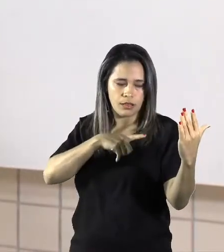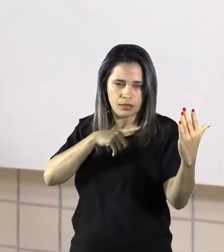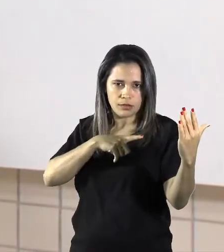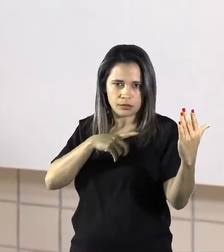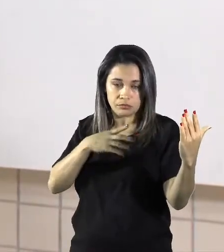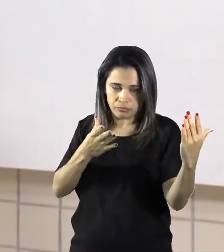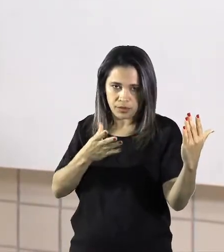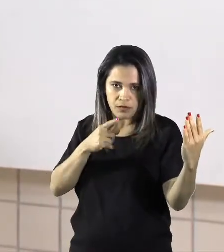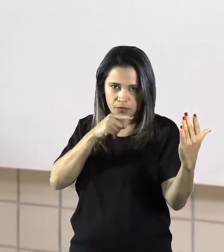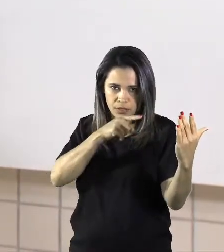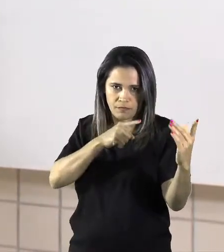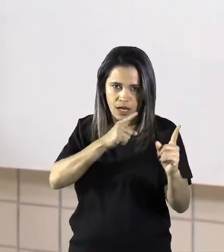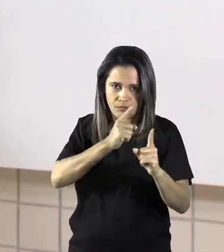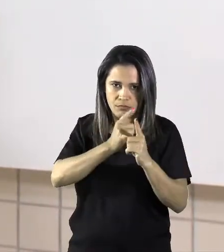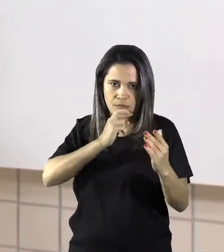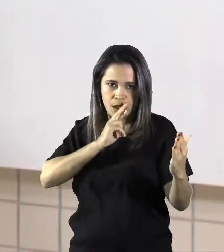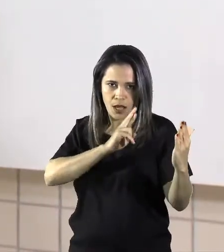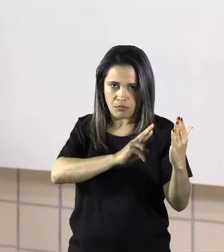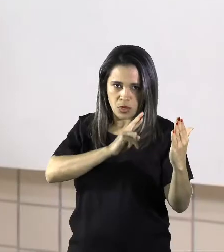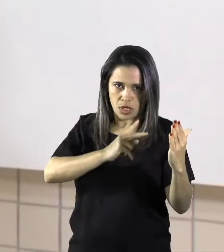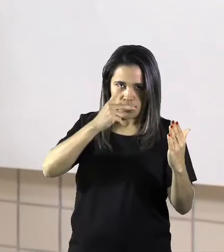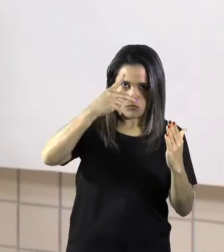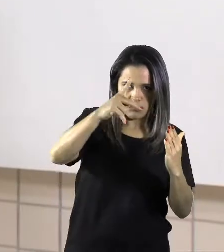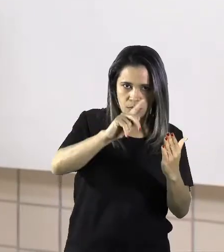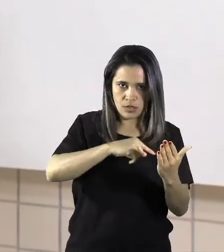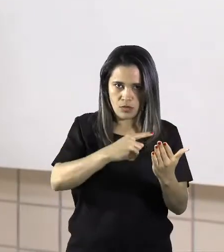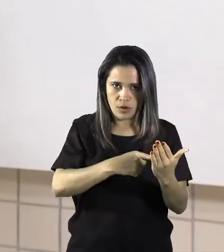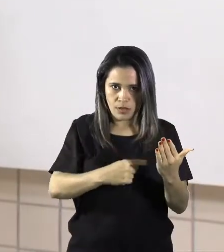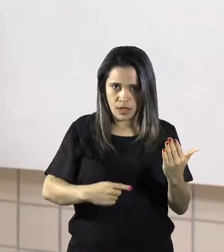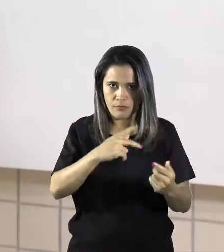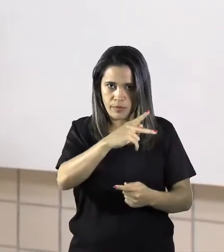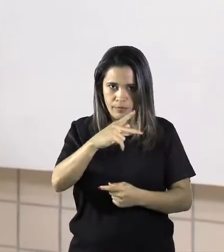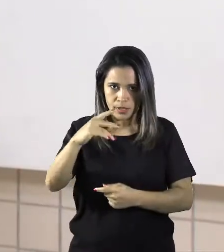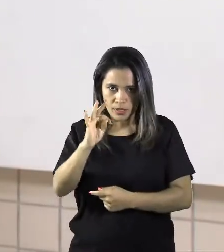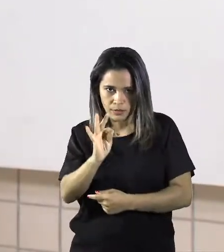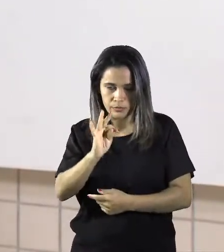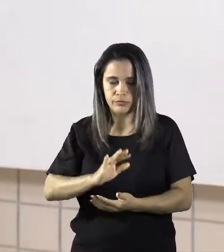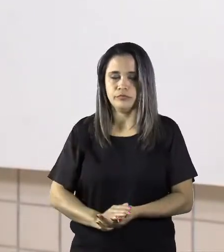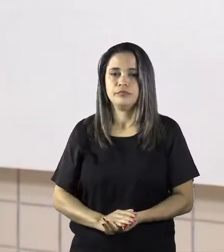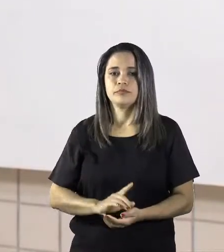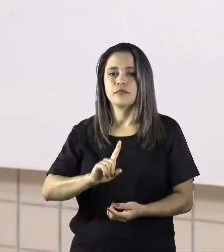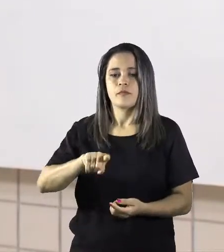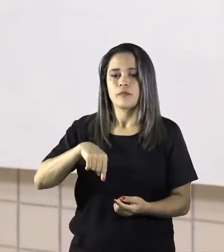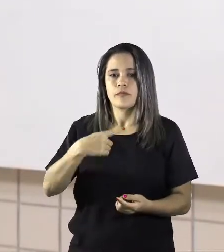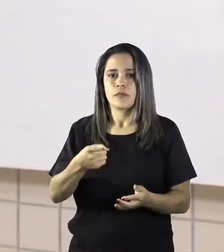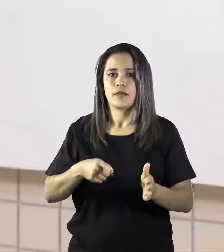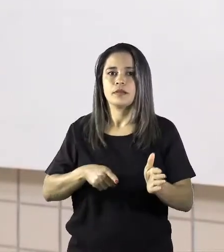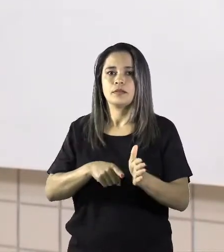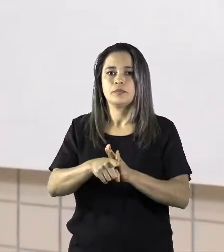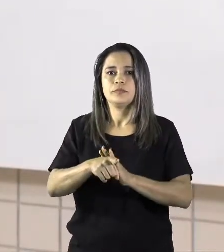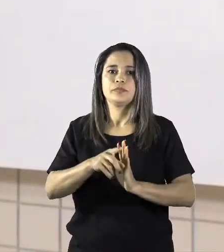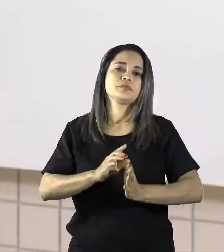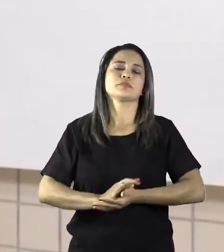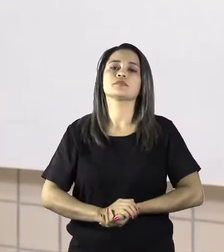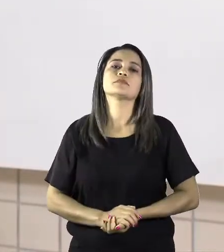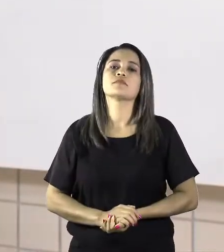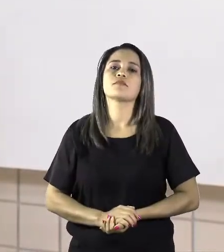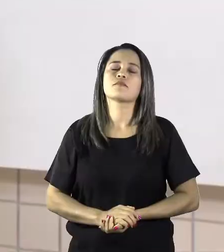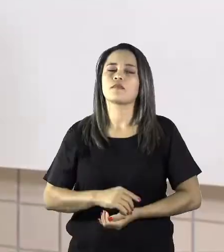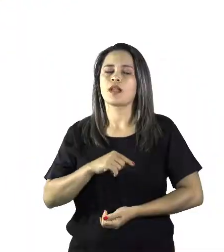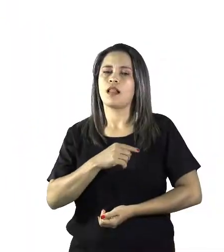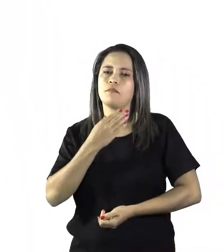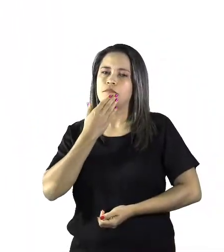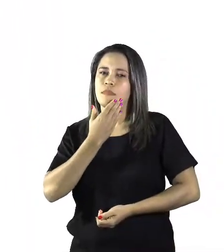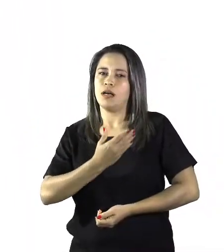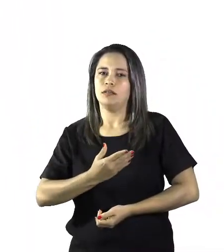E você vai responder aí no seu caderno de PPT. Próxima questão é o seguinte, lá ela pede o